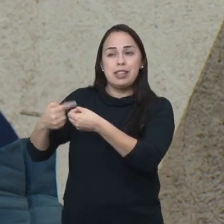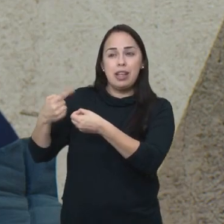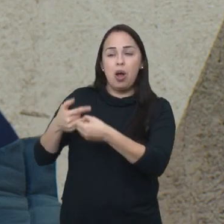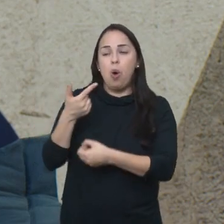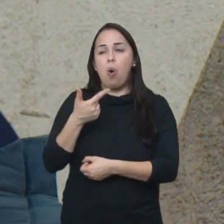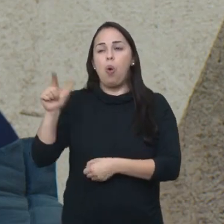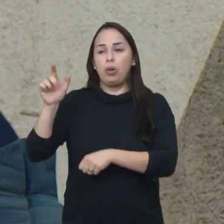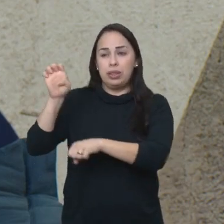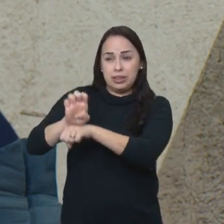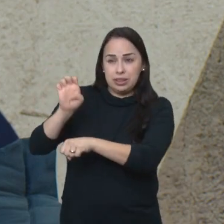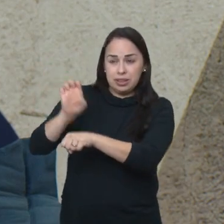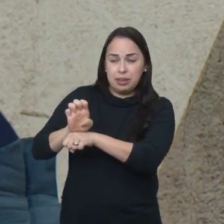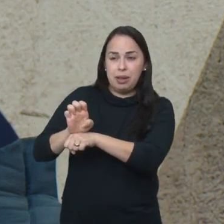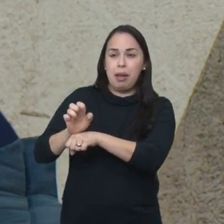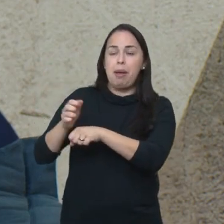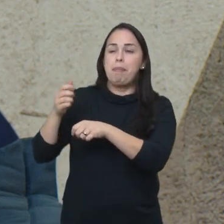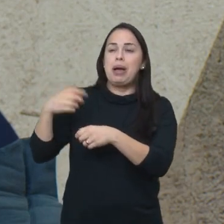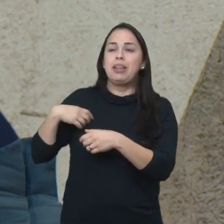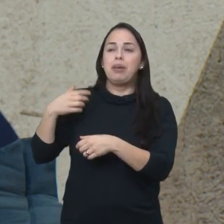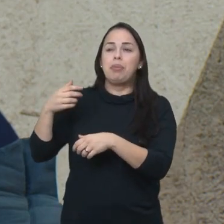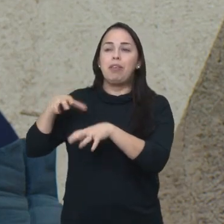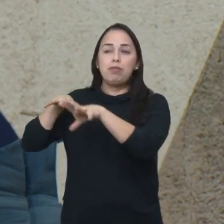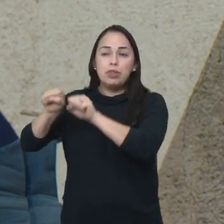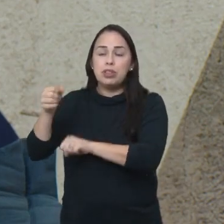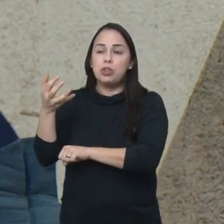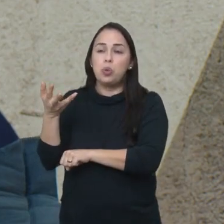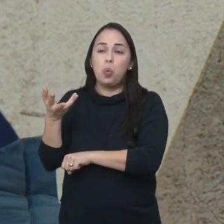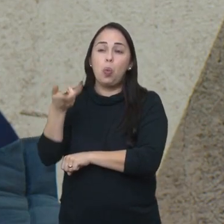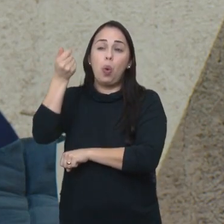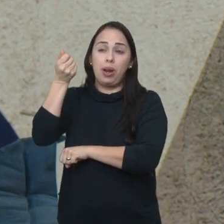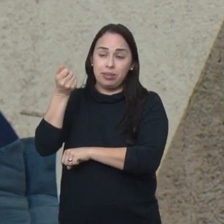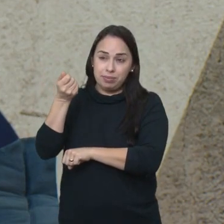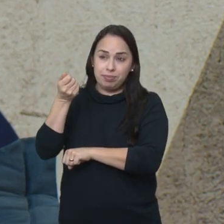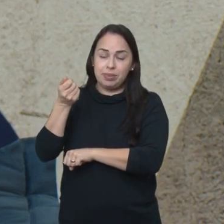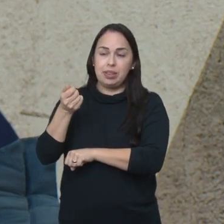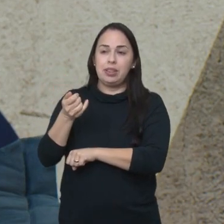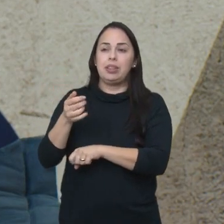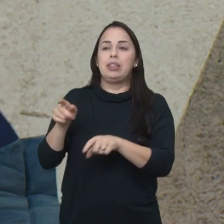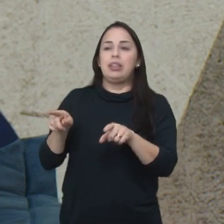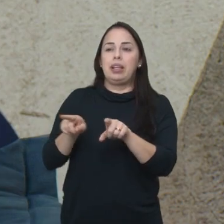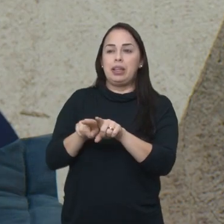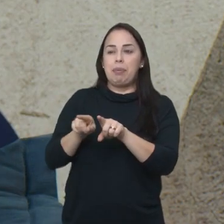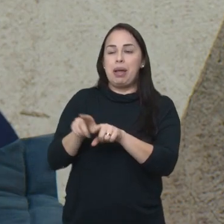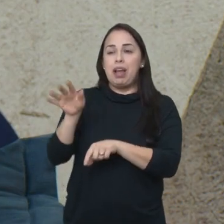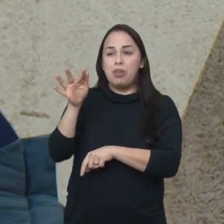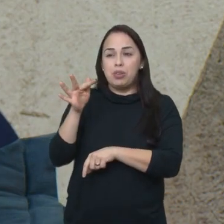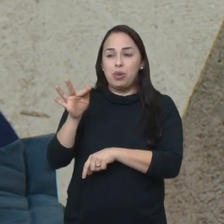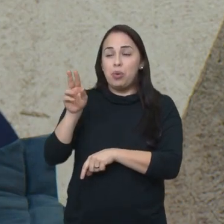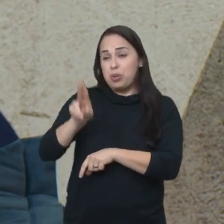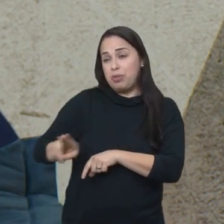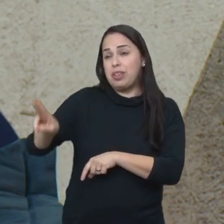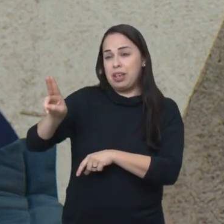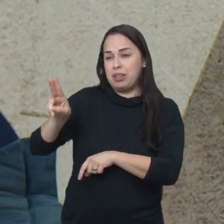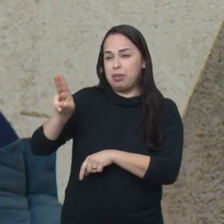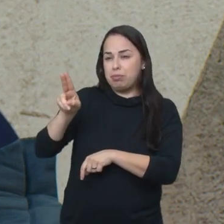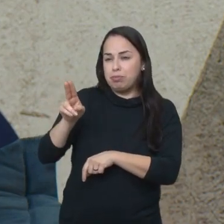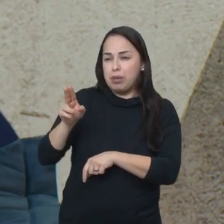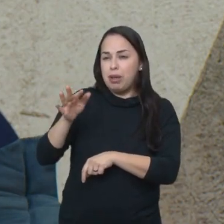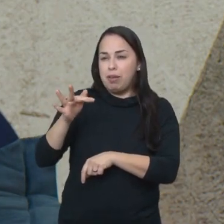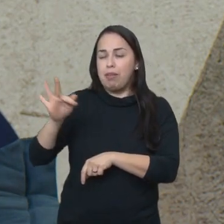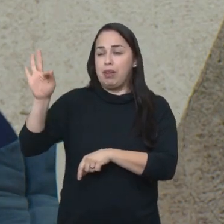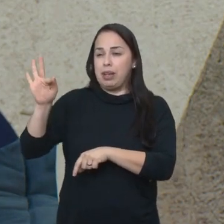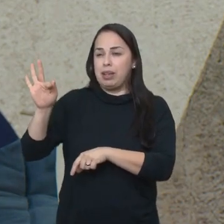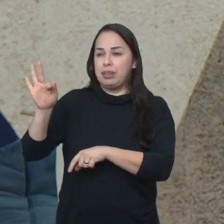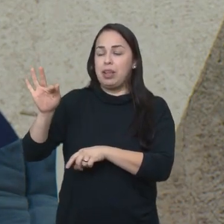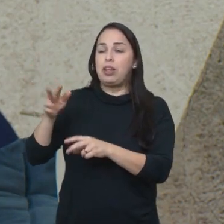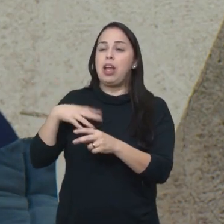cidade, outro estado, para ter uma formação de qualidade. As universidades públicas oferecem algumas formações